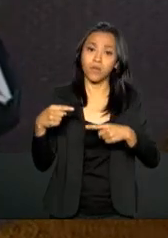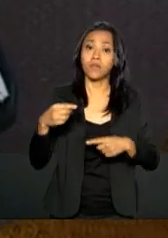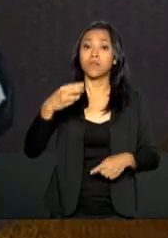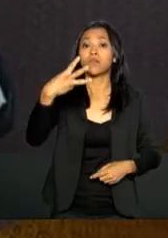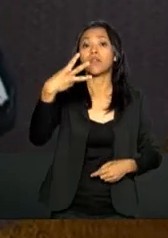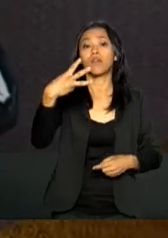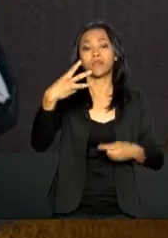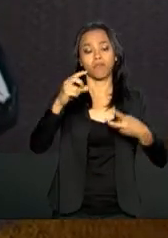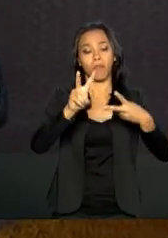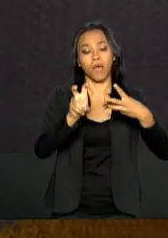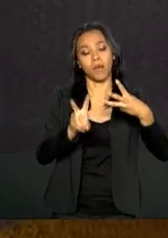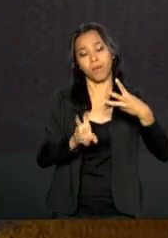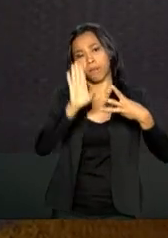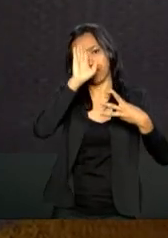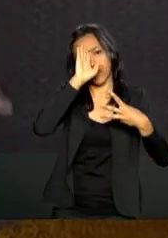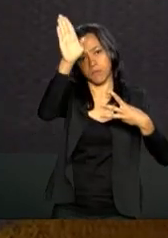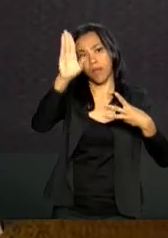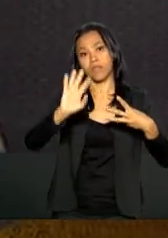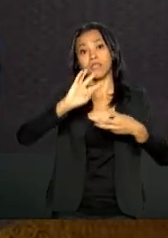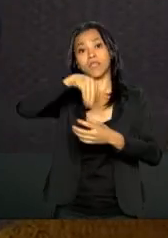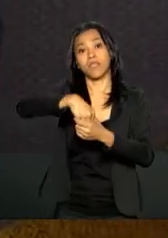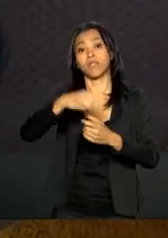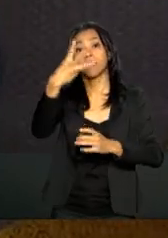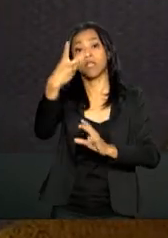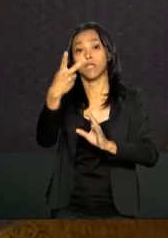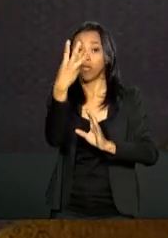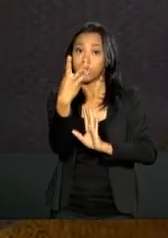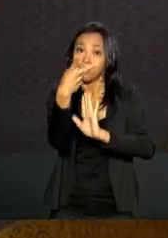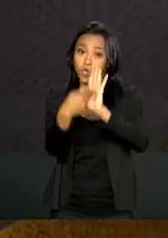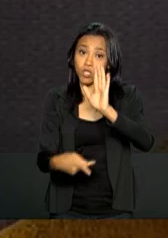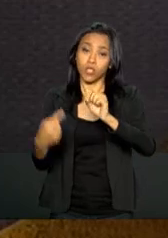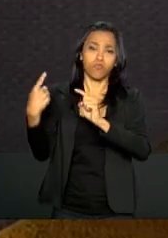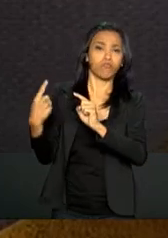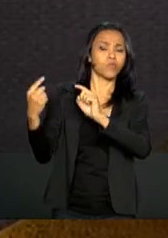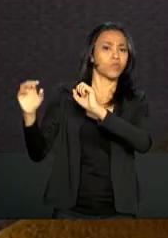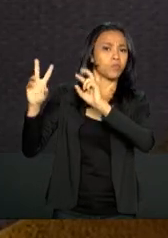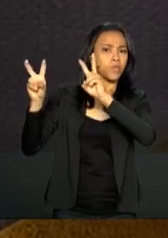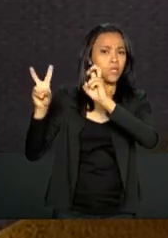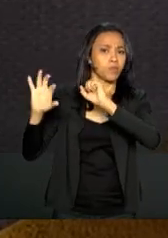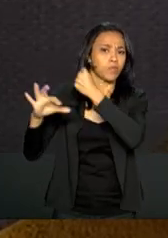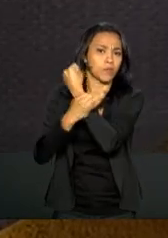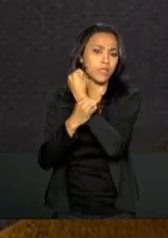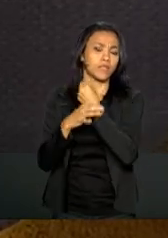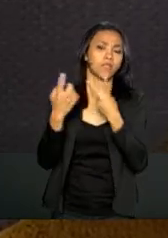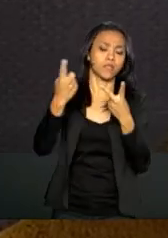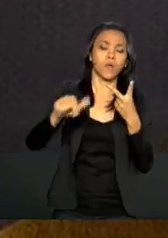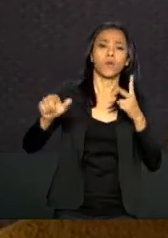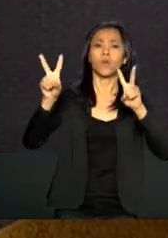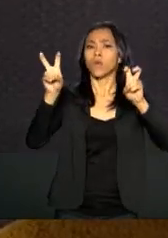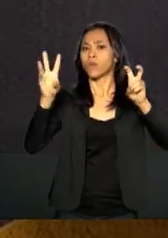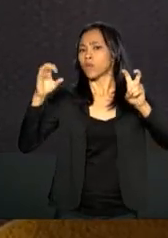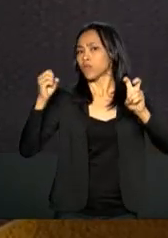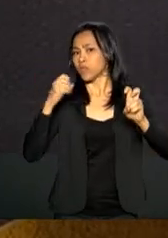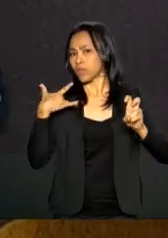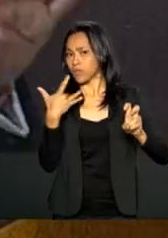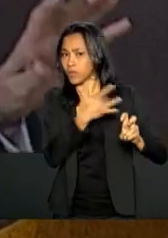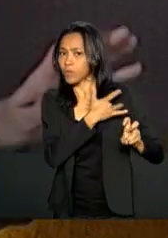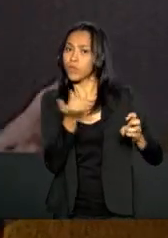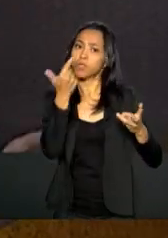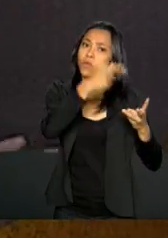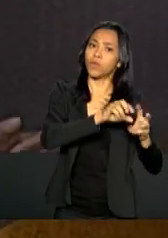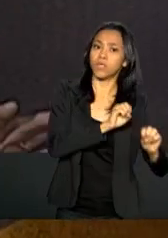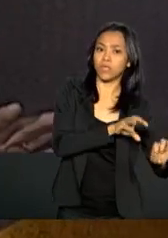questões fundamentais em três projetos determinados no que diz respeito à segurança pública outro diz respeito à saúde à educação